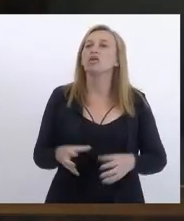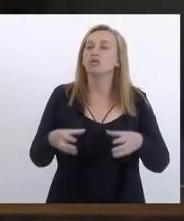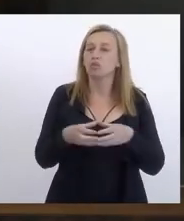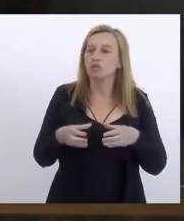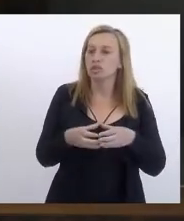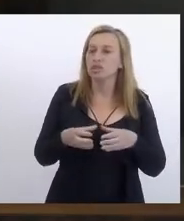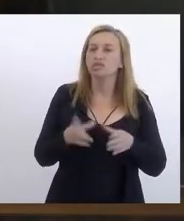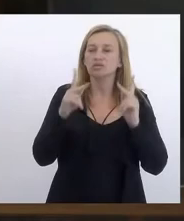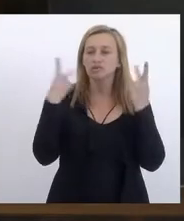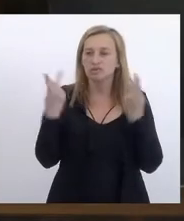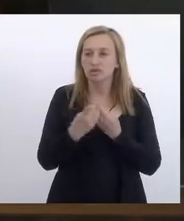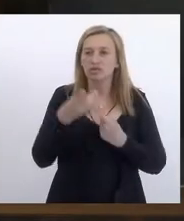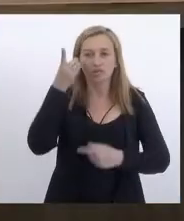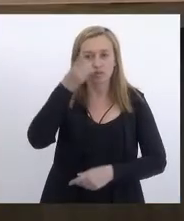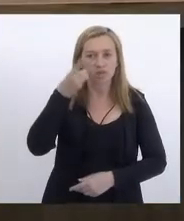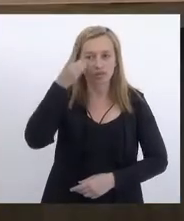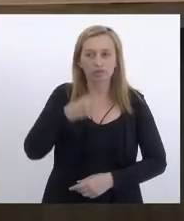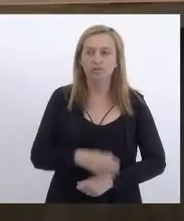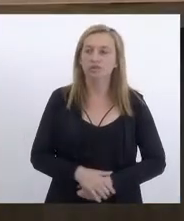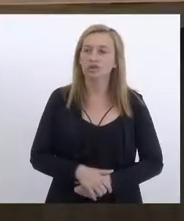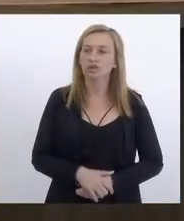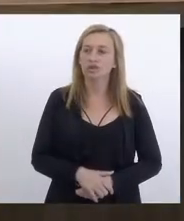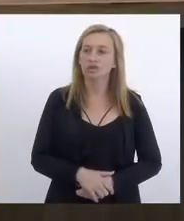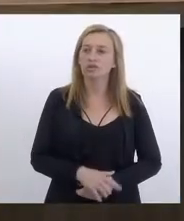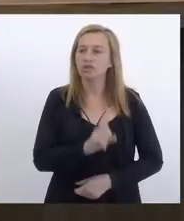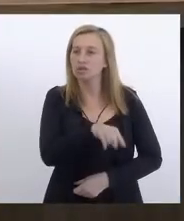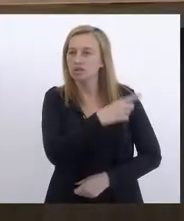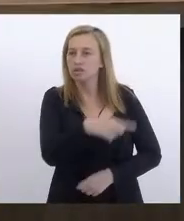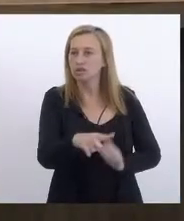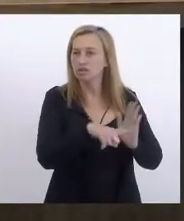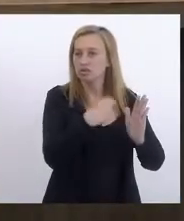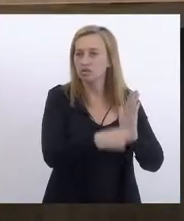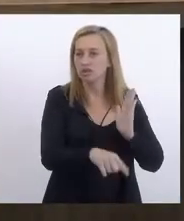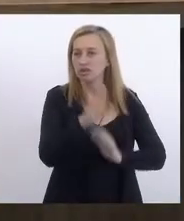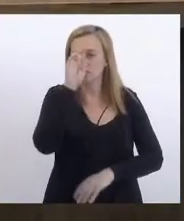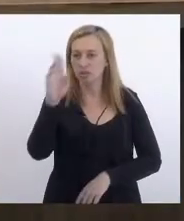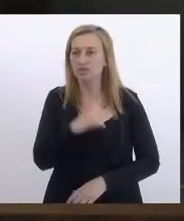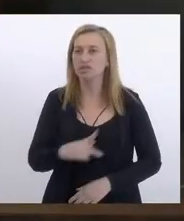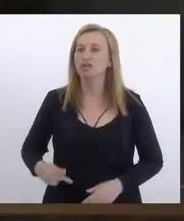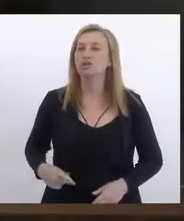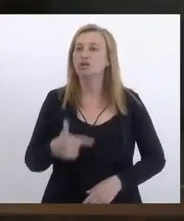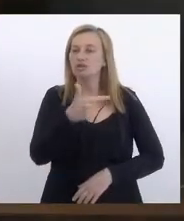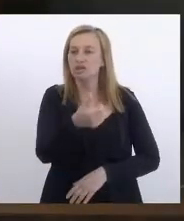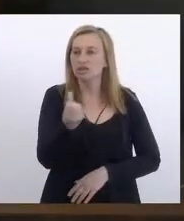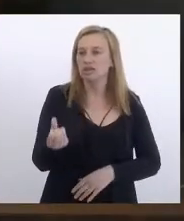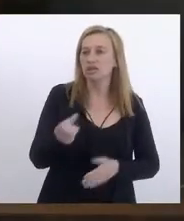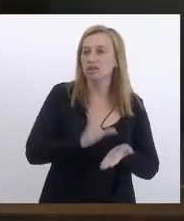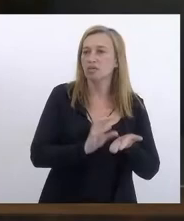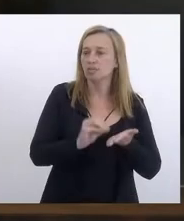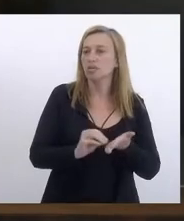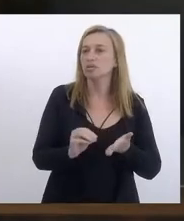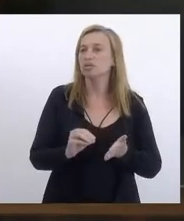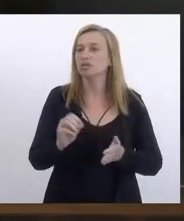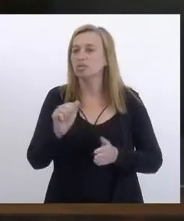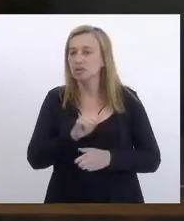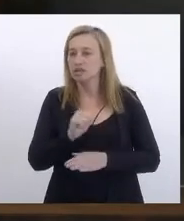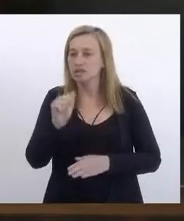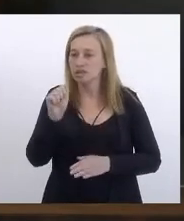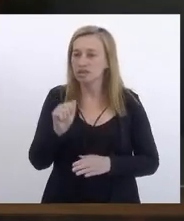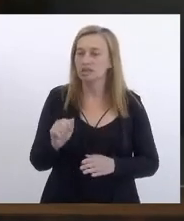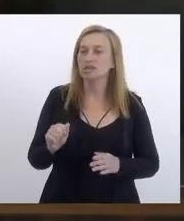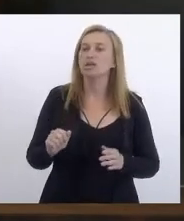comissão, deputado Vandro Família. Parecer pela rejeição do veto, presidente. 26º da pauta, veto parcial aposto ao projeto